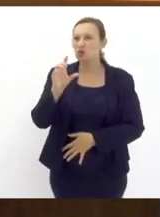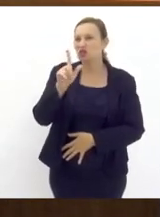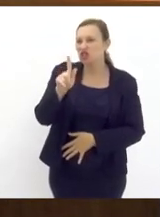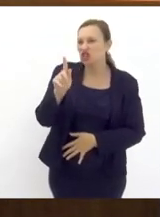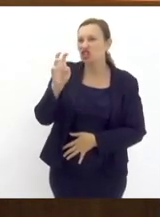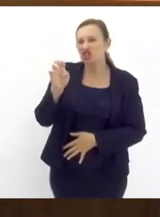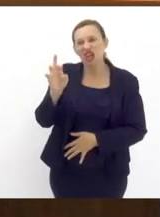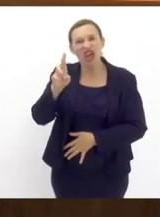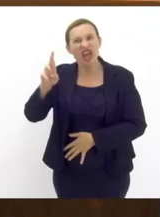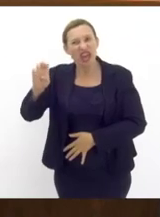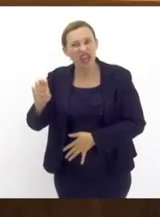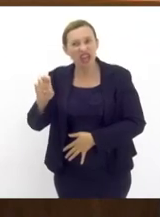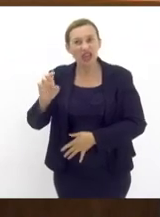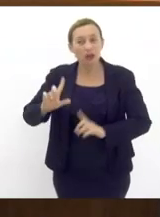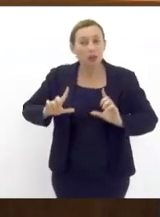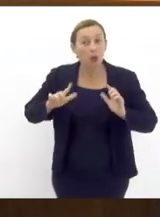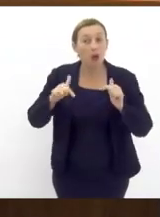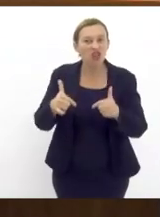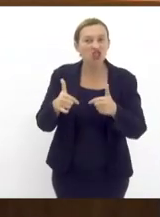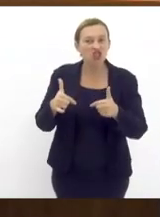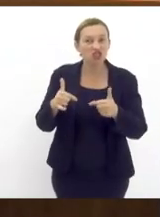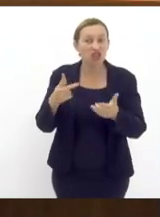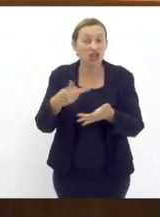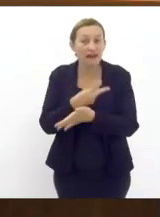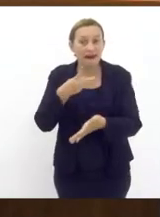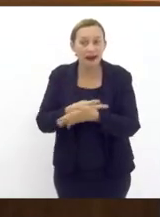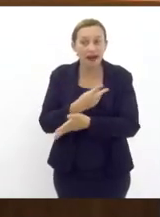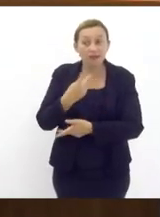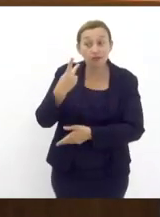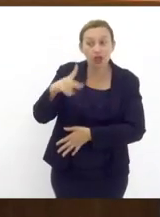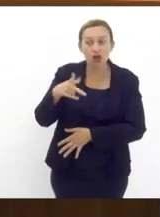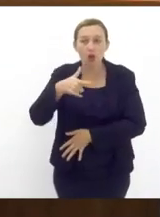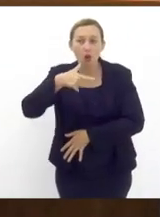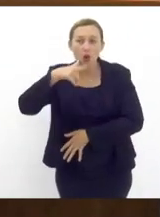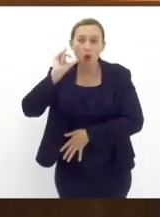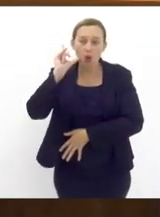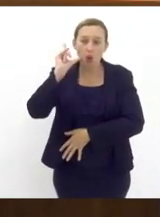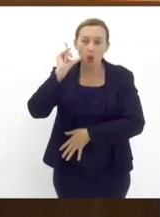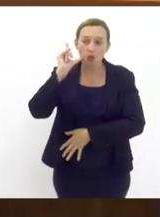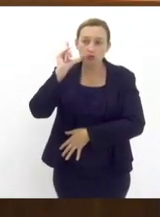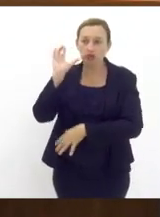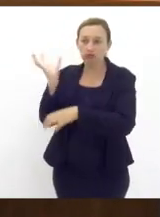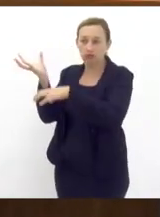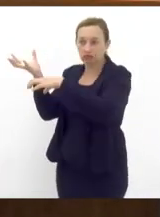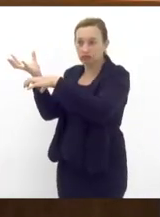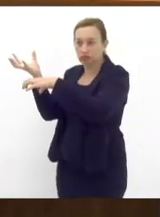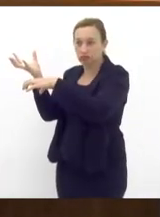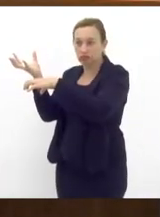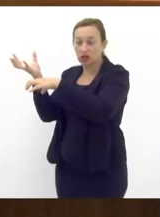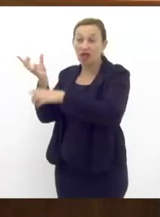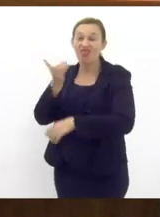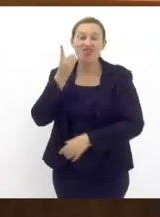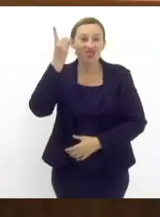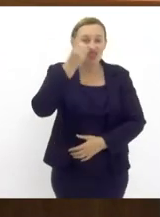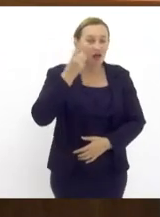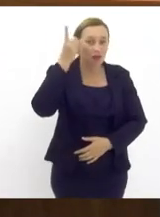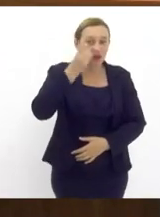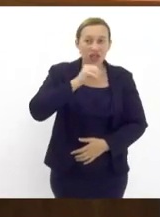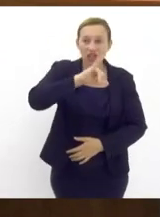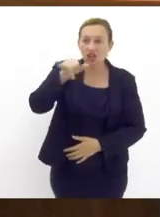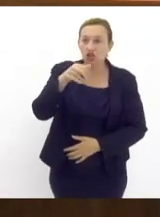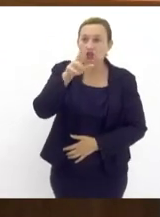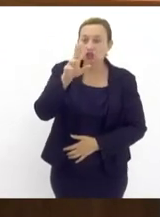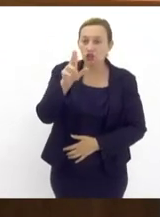pelo ato abusivo que ele cometeu ontem no congresso nacional com a deputada Júlia